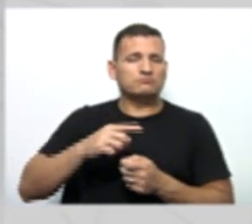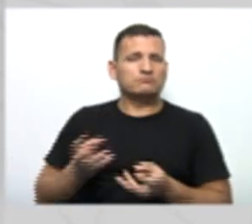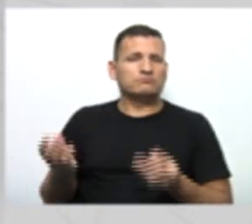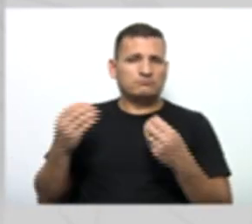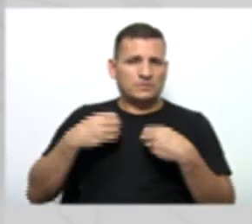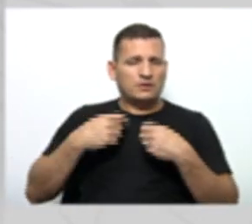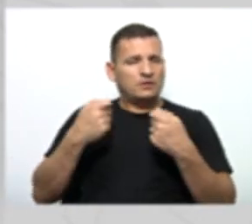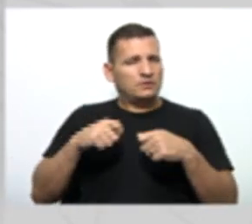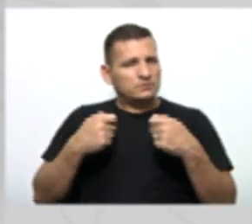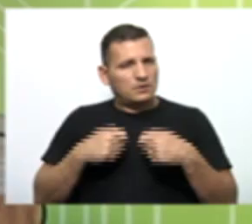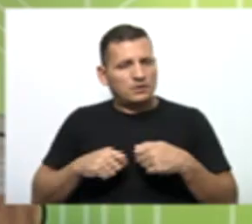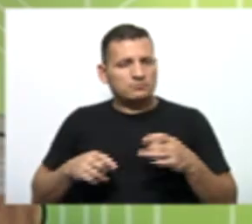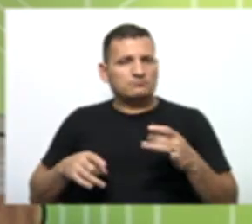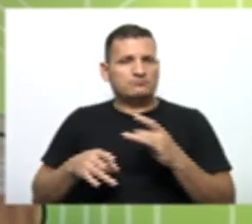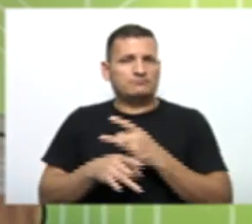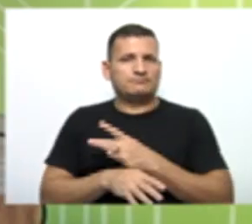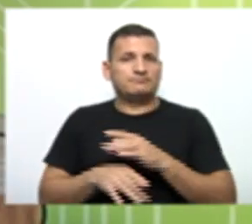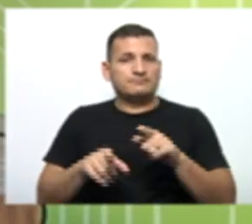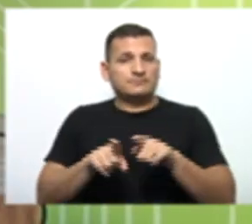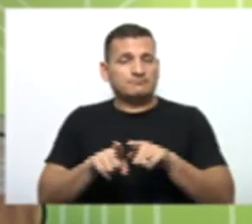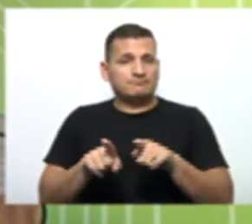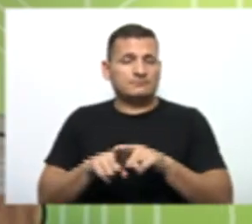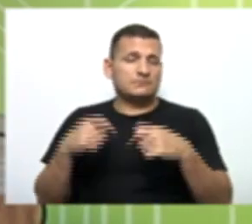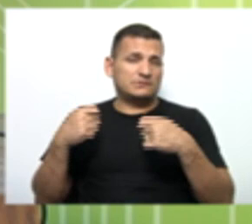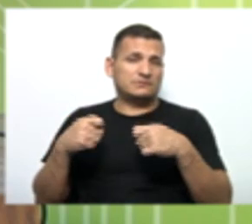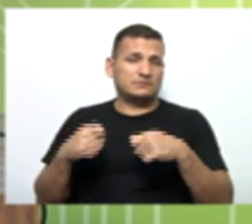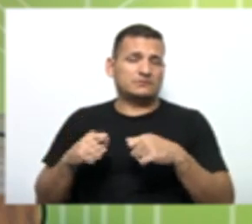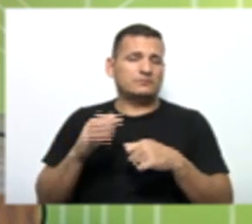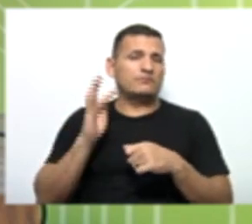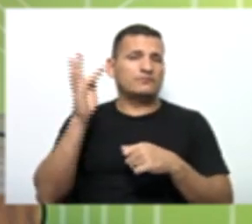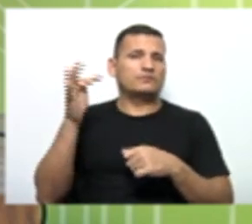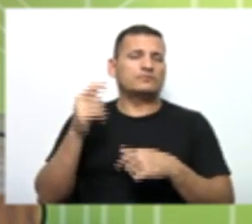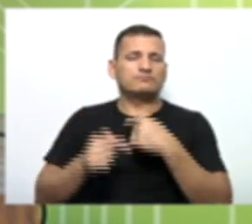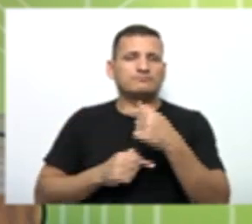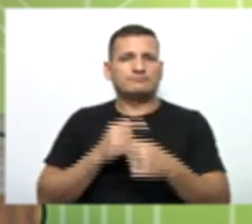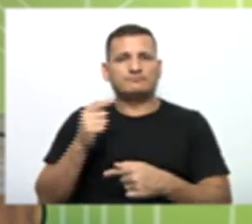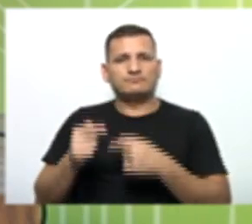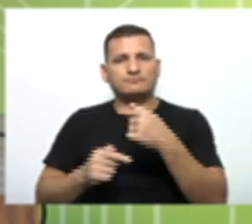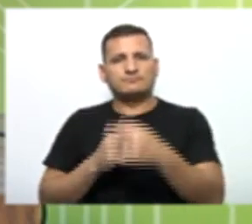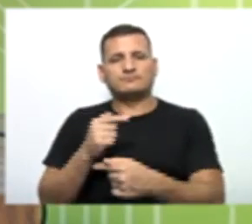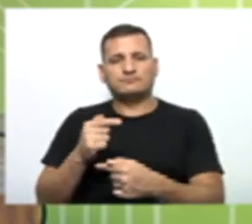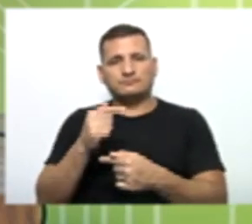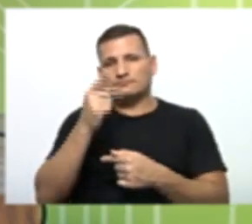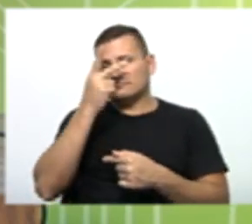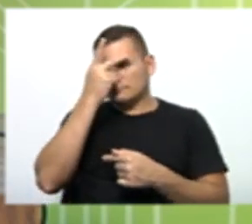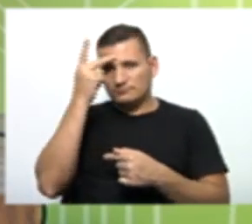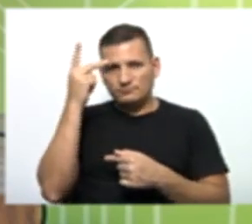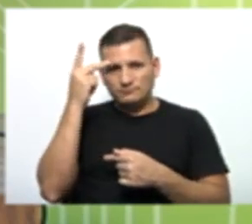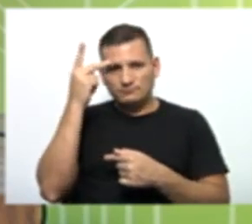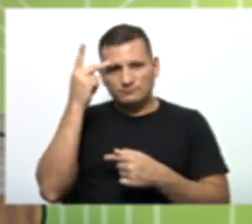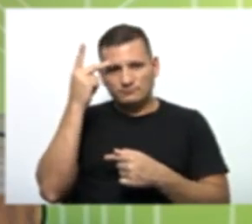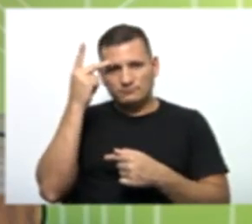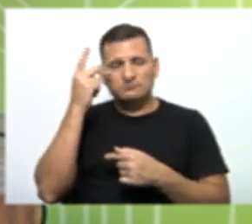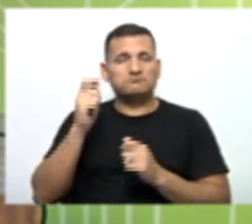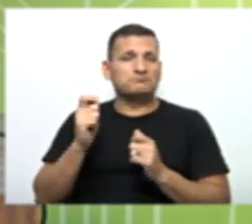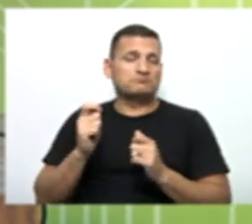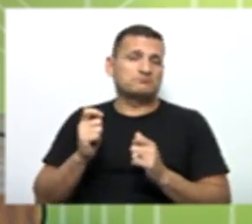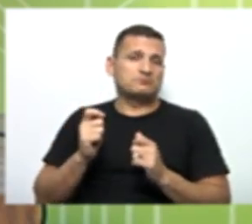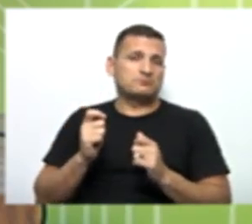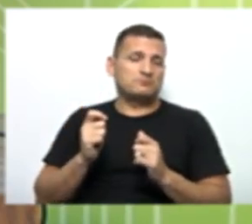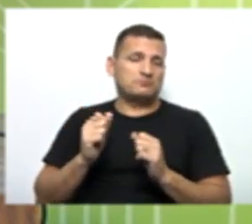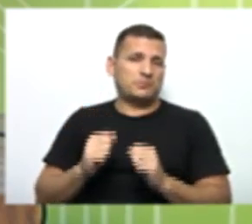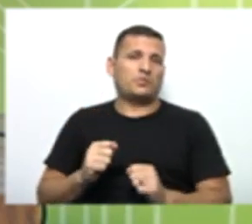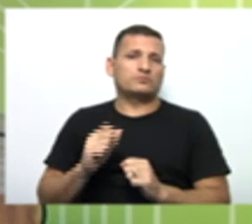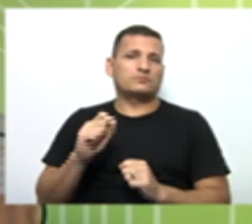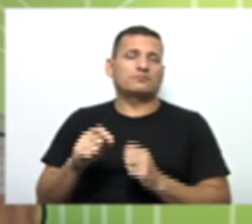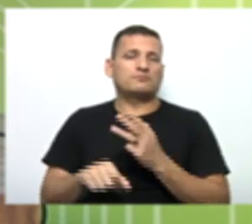nossas necessidades e também satisfazer necessidades das futuras pessoas, dos futuros indivíduos que possam vir a viver nesse